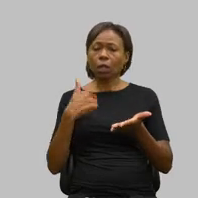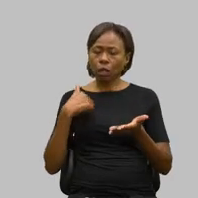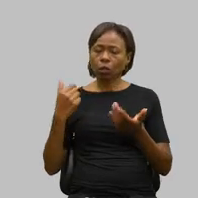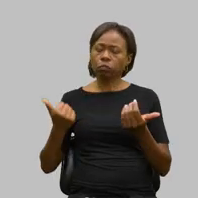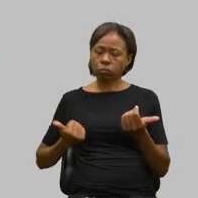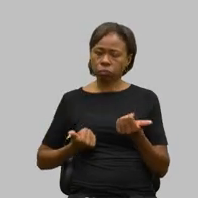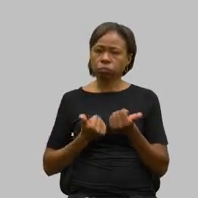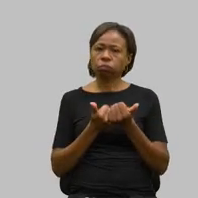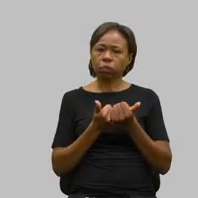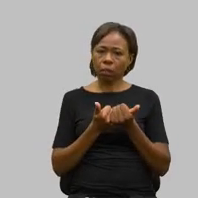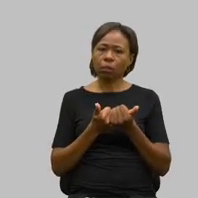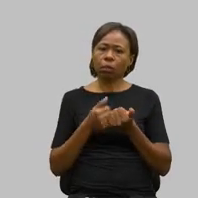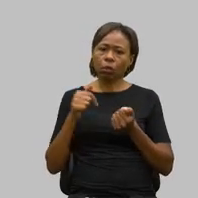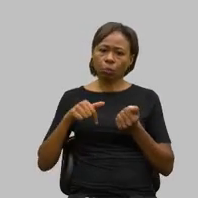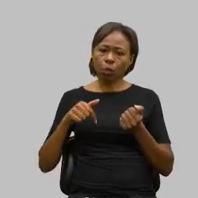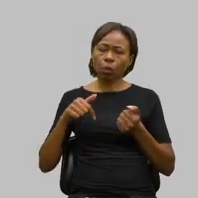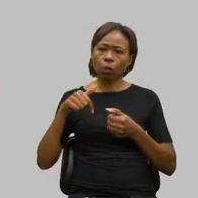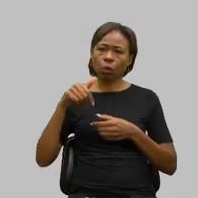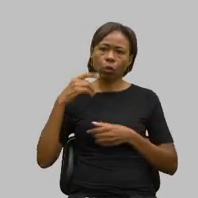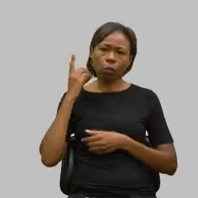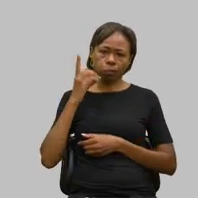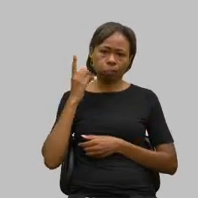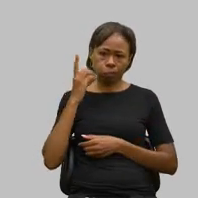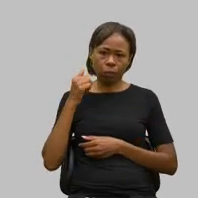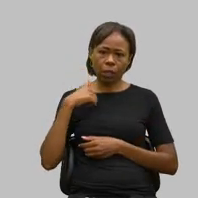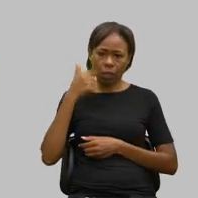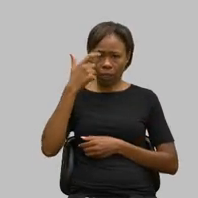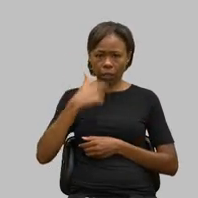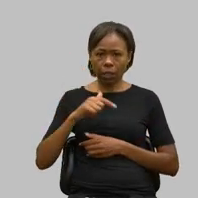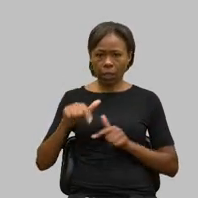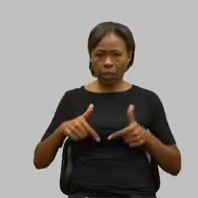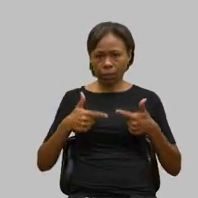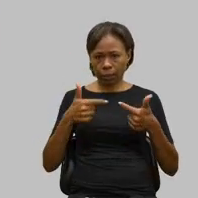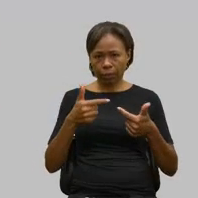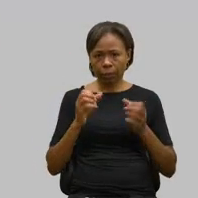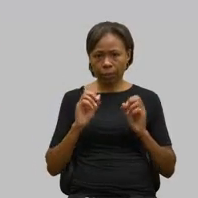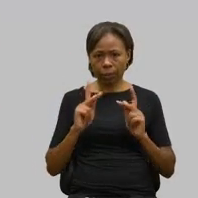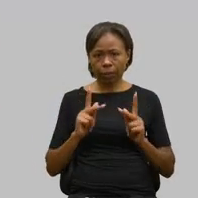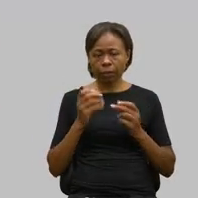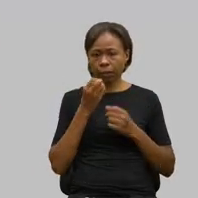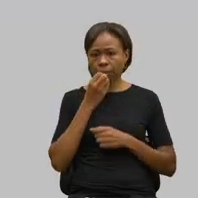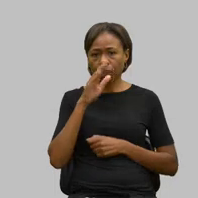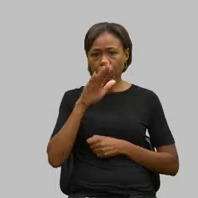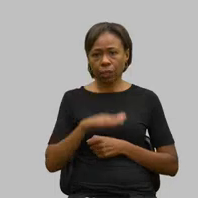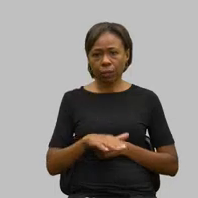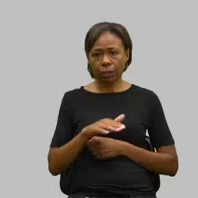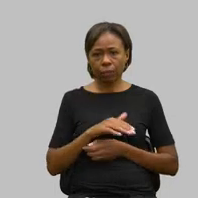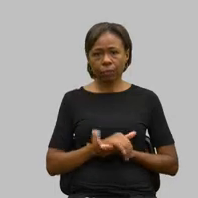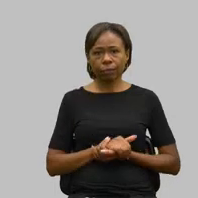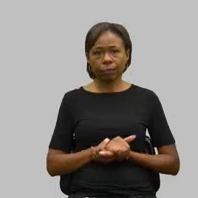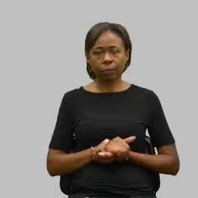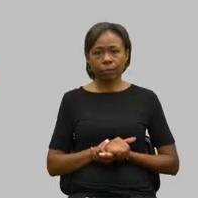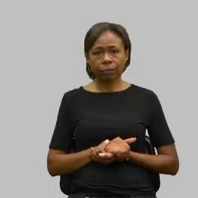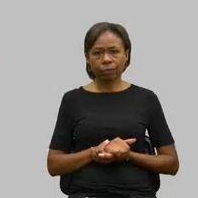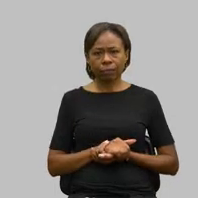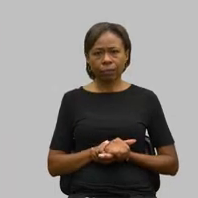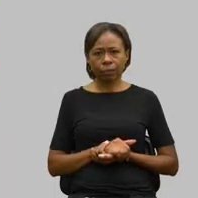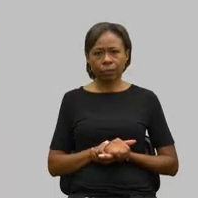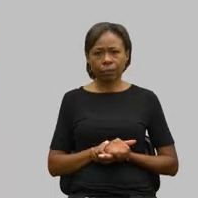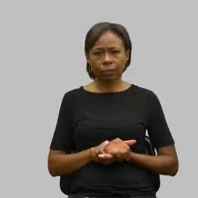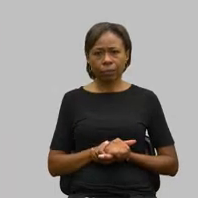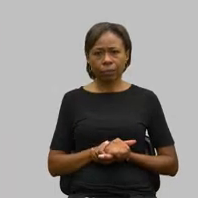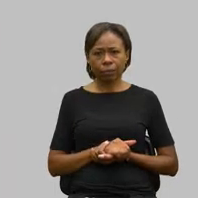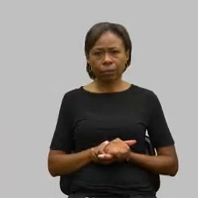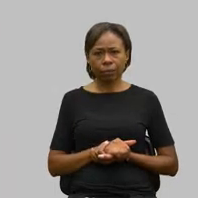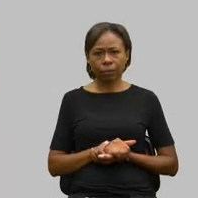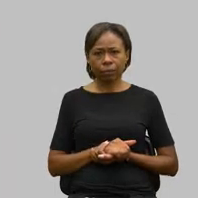mandato, as minhas ações aqui. Ok? Boa tarde. Obrigado. e o presidente pela consideração de deixar falar